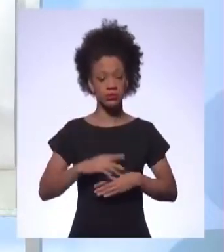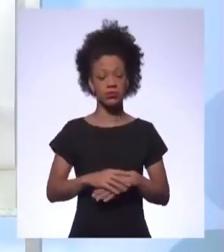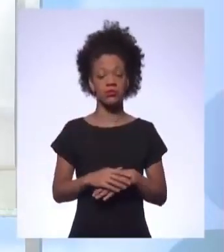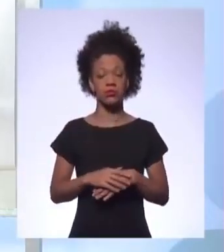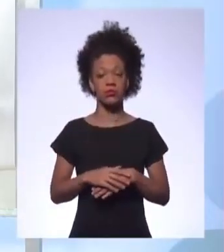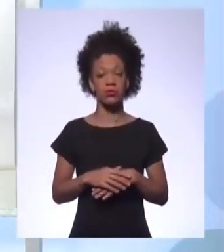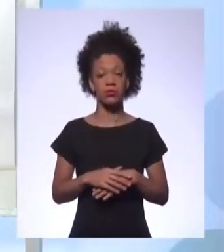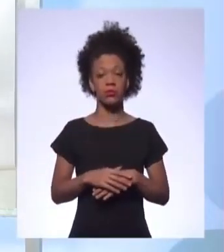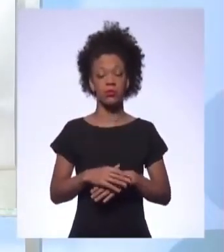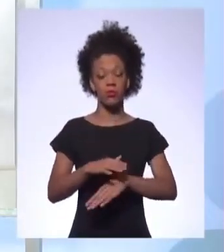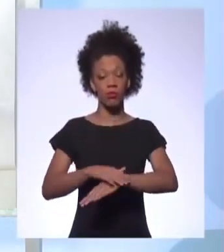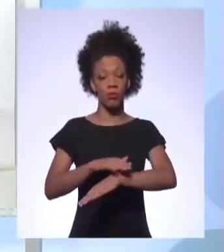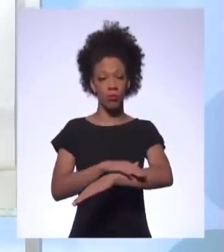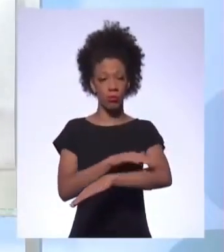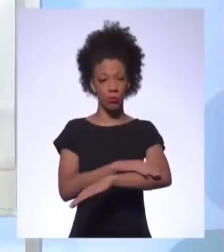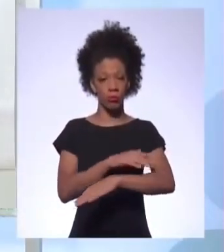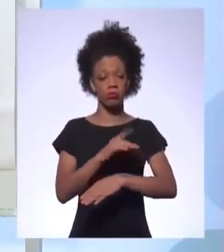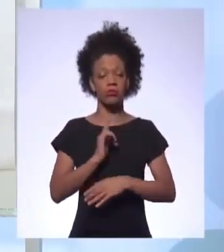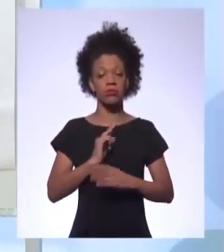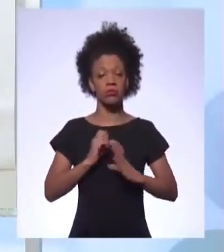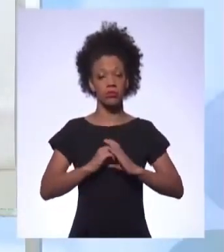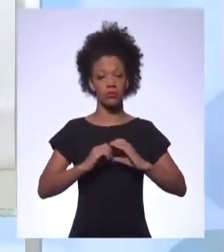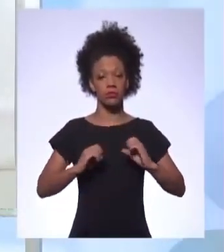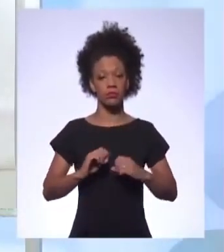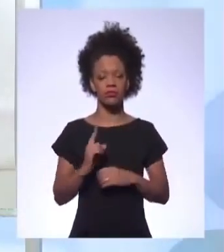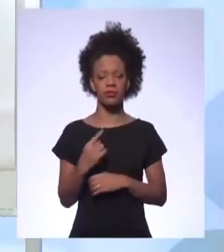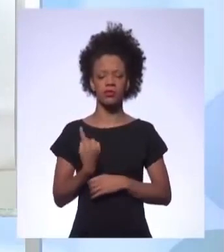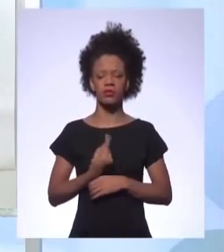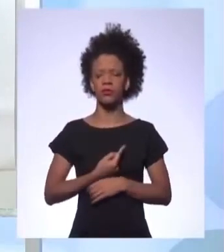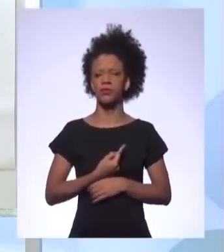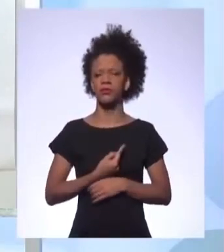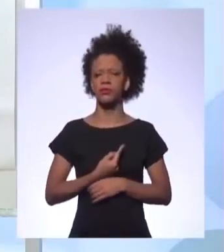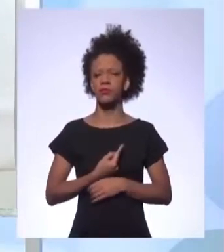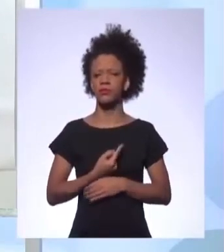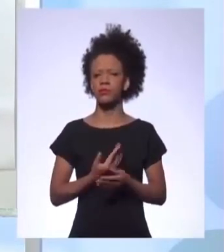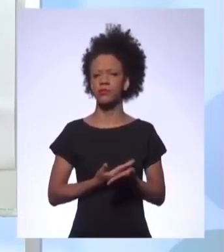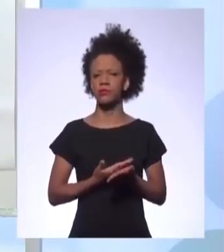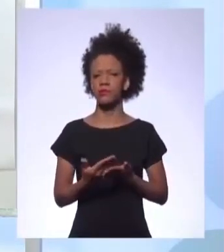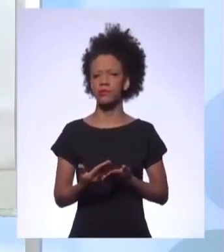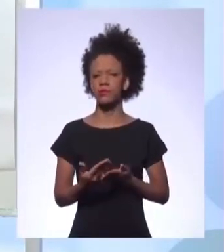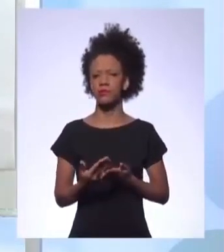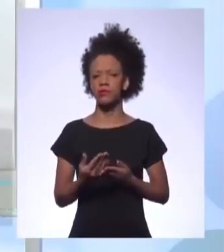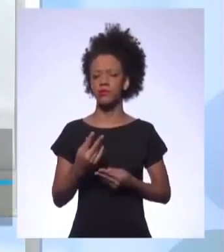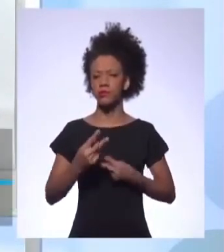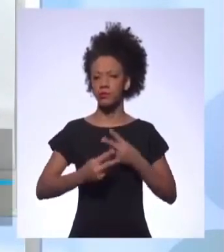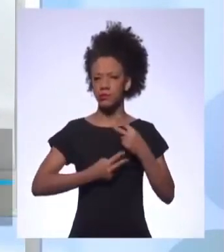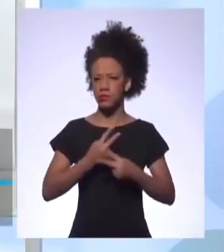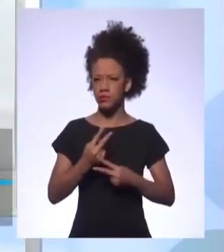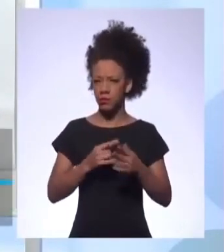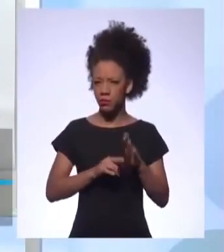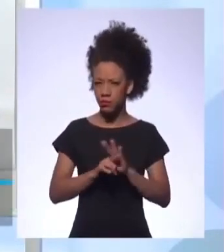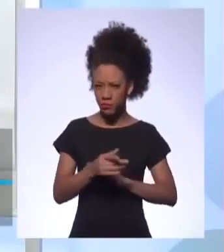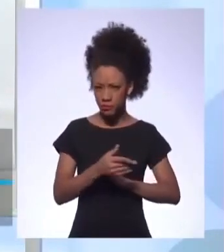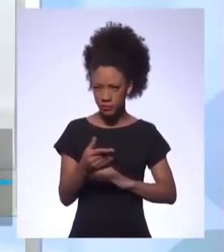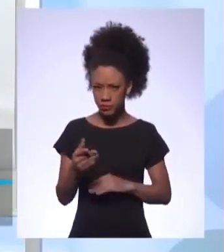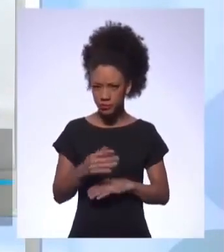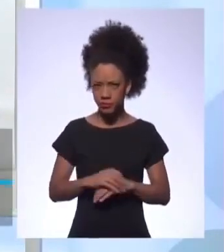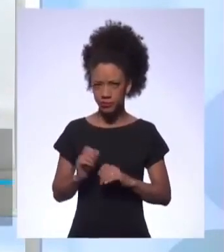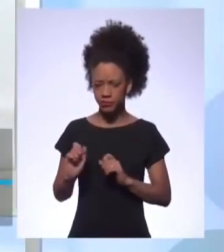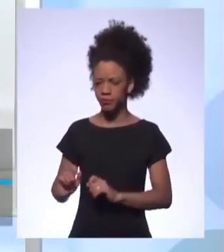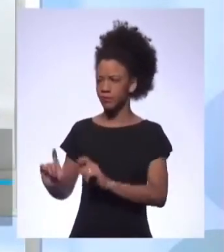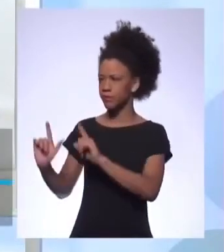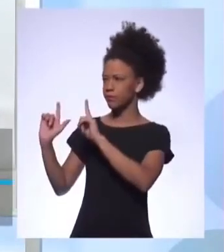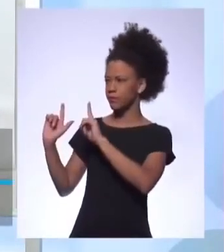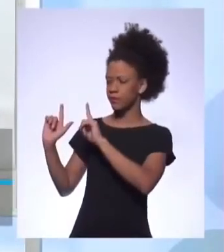humano, ele é composto por células. Lá no início do bimestre, eu fiz uma pergunta para vocês. Ela vai ali para a